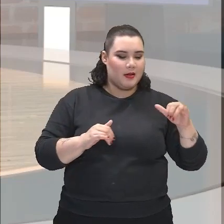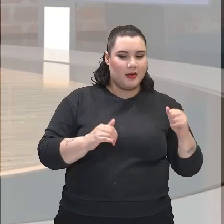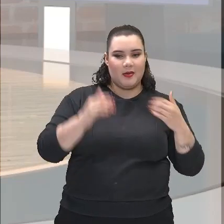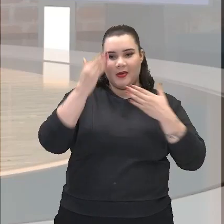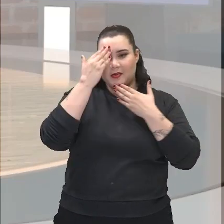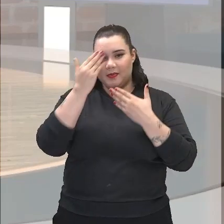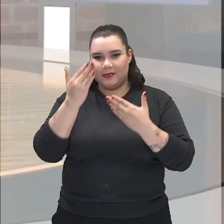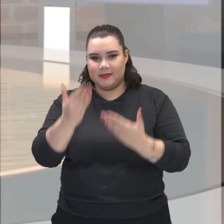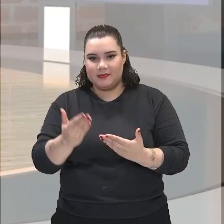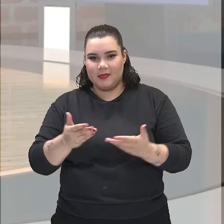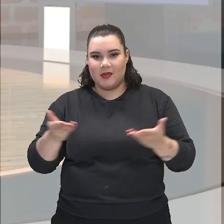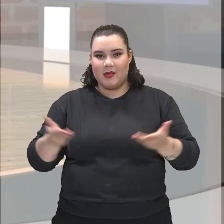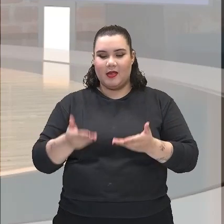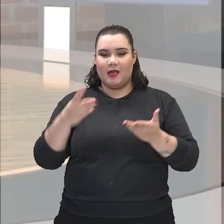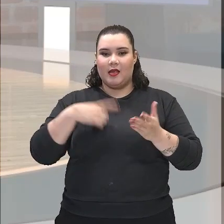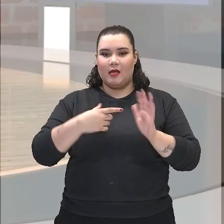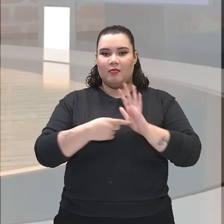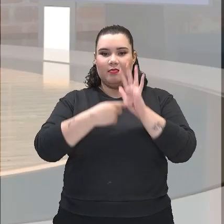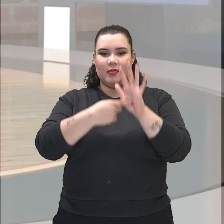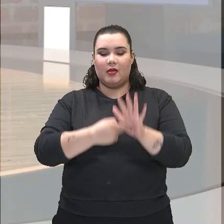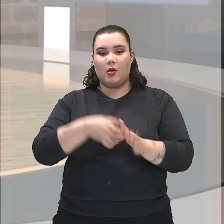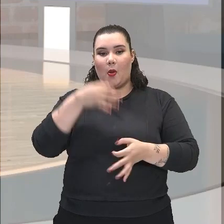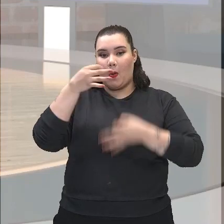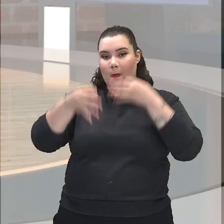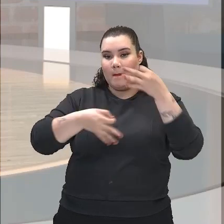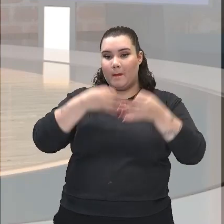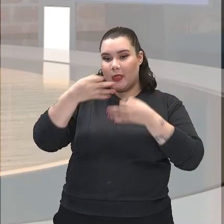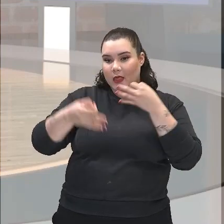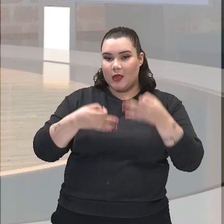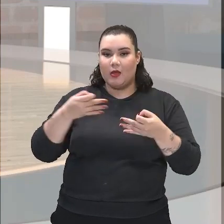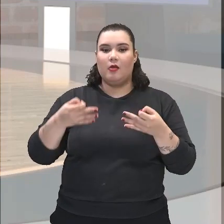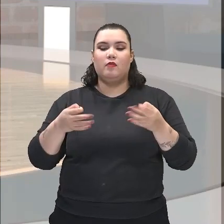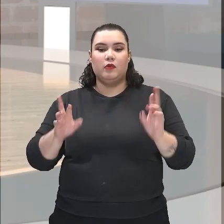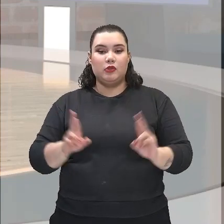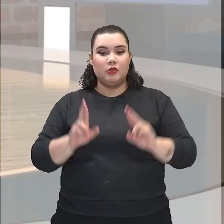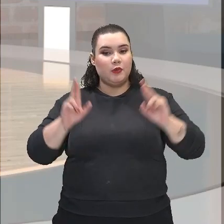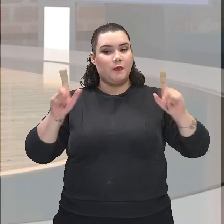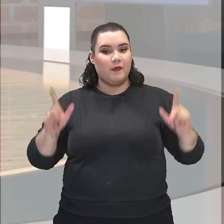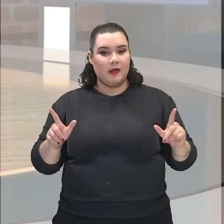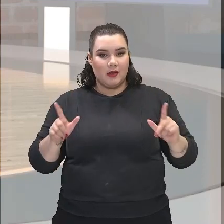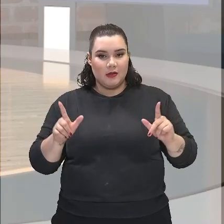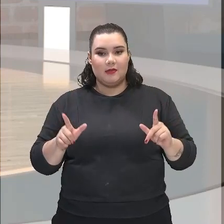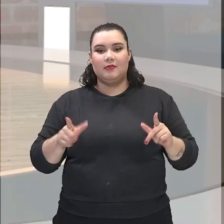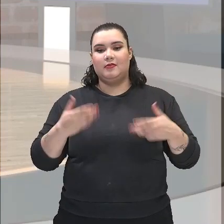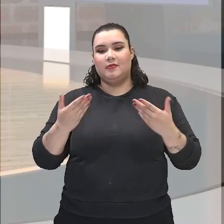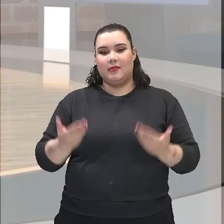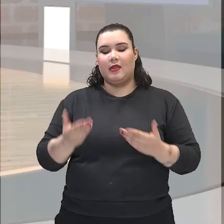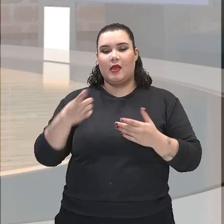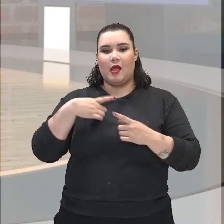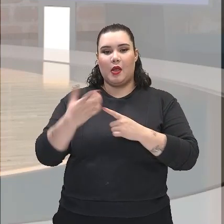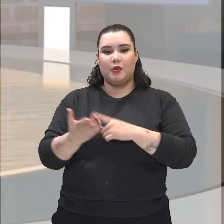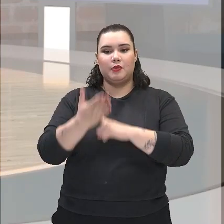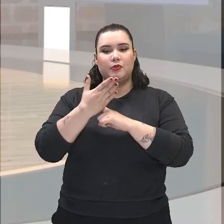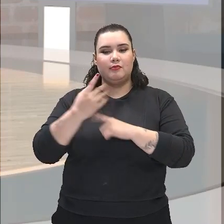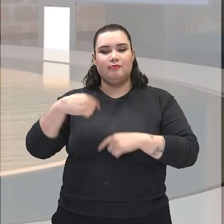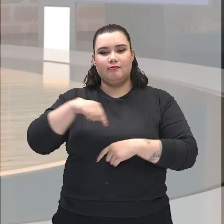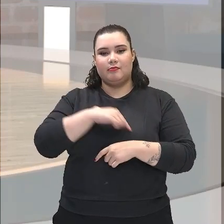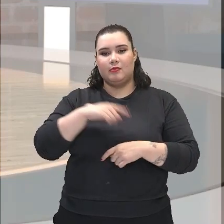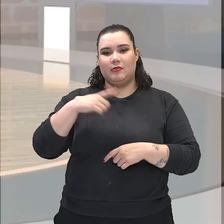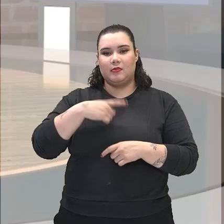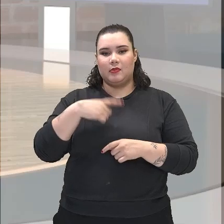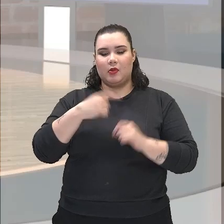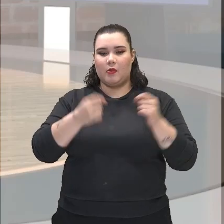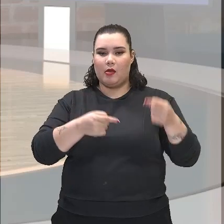Maria. Tivemos a exposição de pensamentos, de pontos de vista diferentes e que nos ajudaram a enriquecer mais a